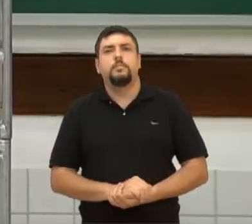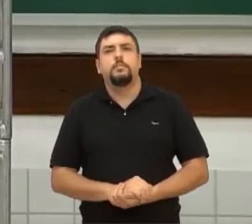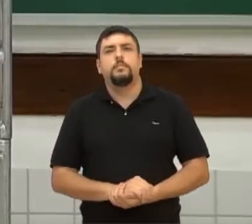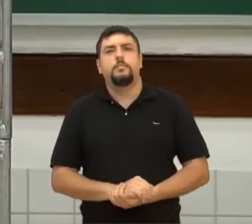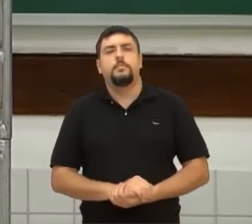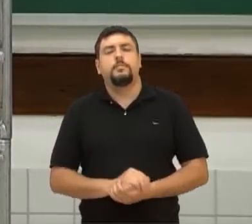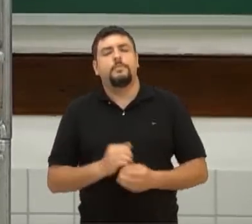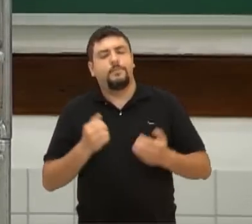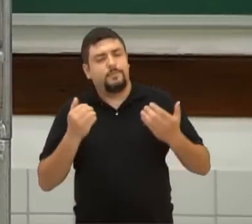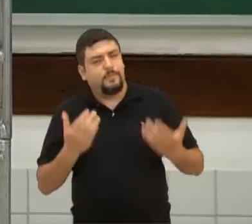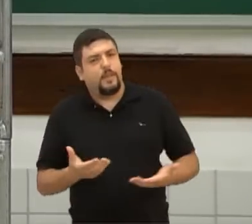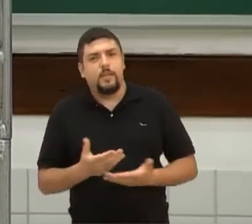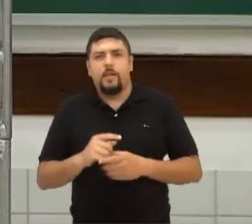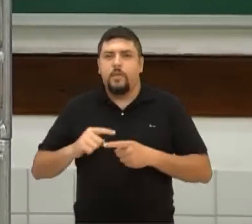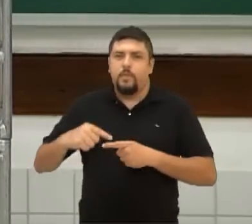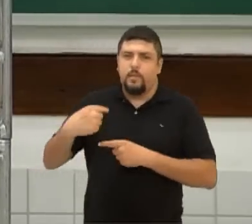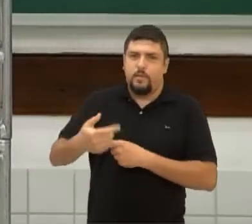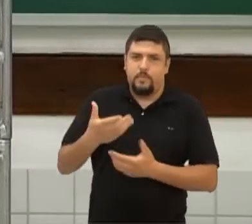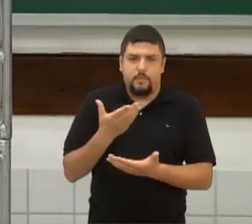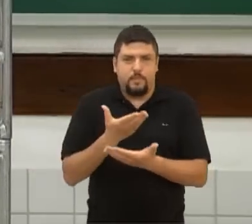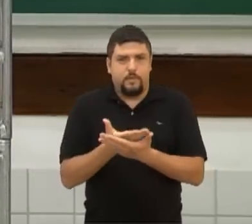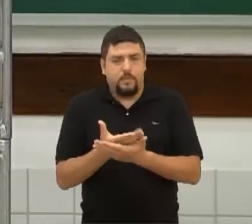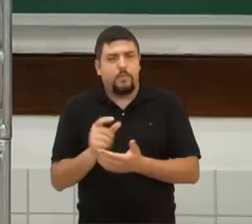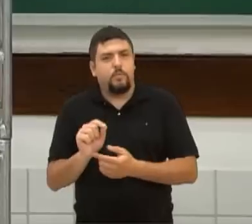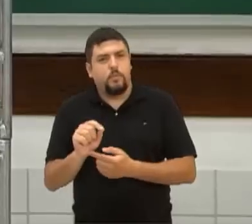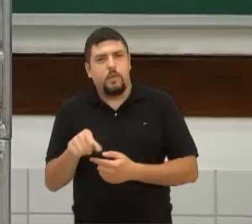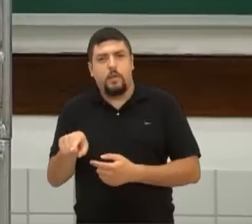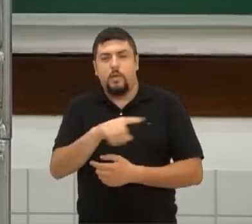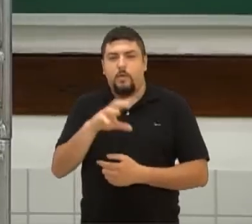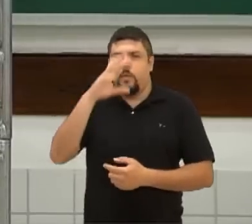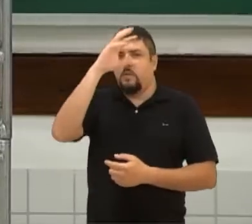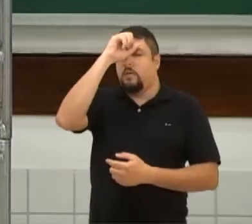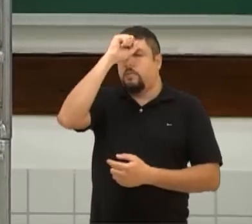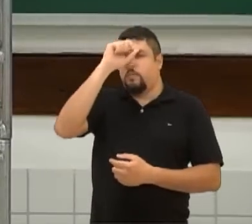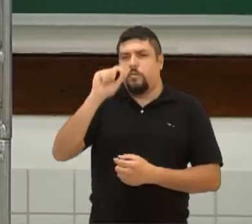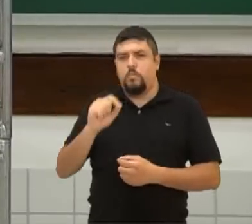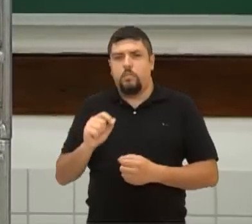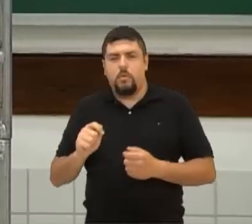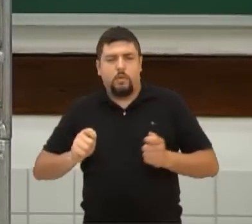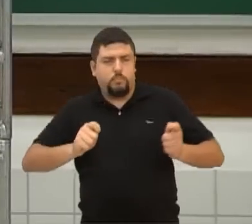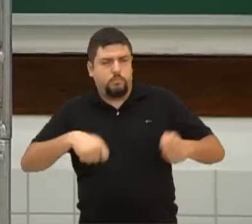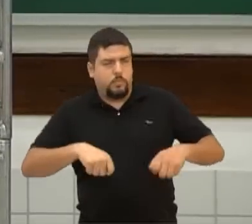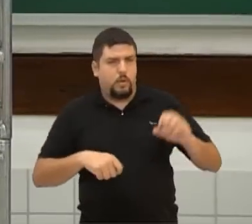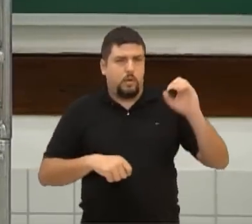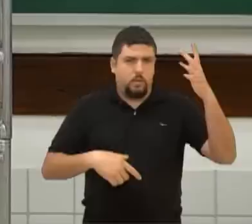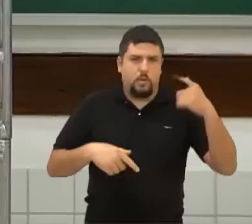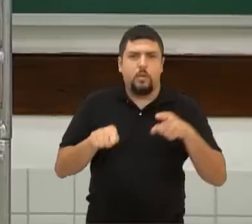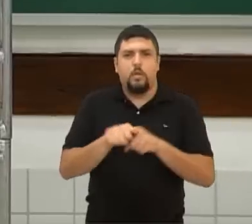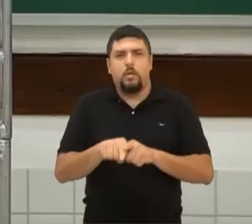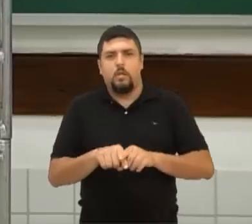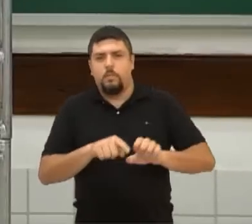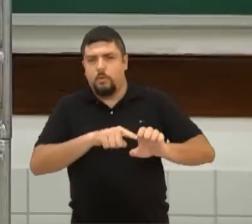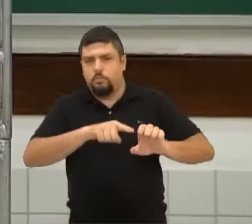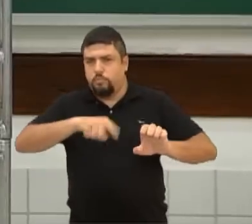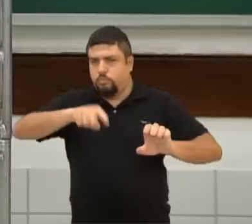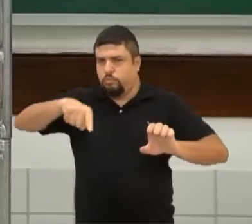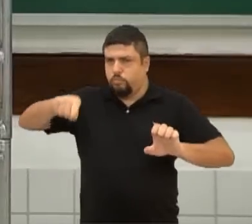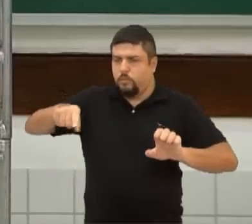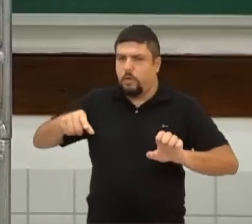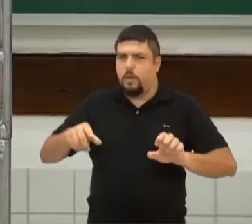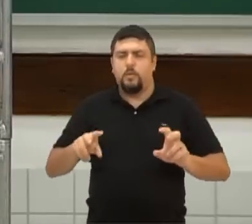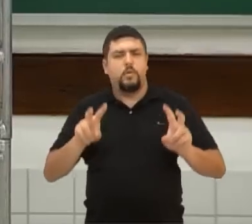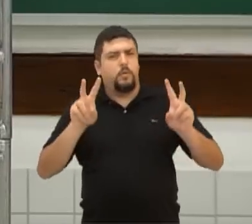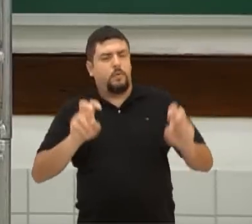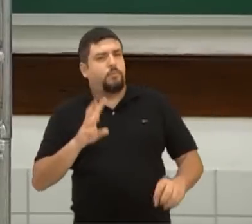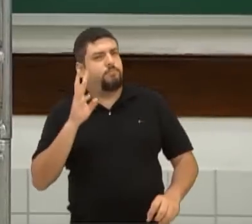Isso, gente. Na próxima aula aí, vocês vão continuar com probabilidade e estatística, esse tema aí que eu acho demais,